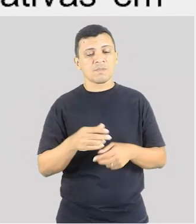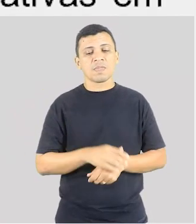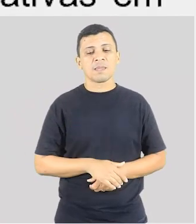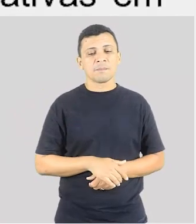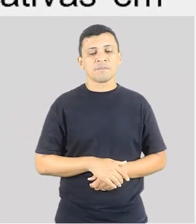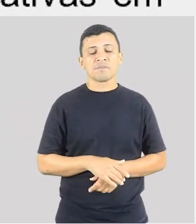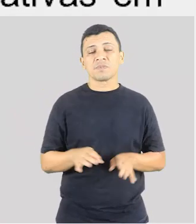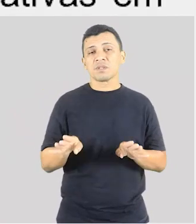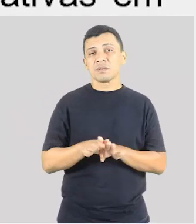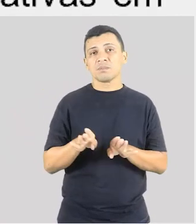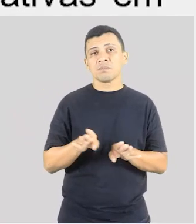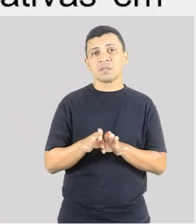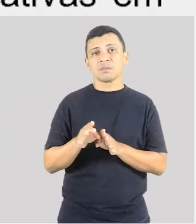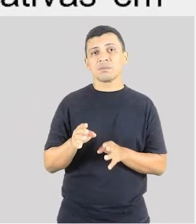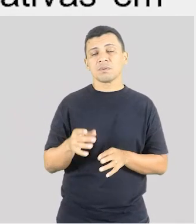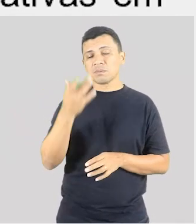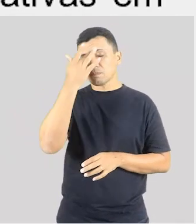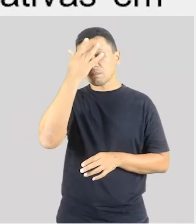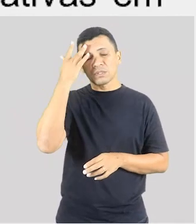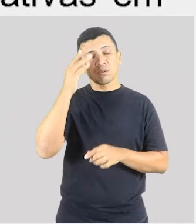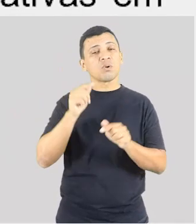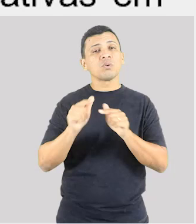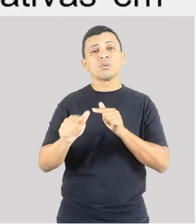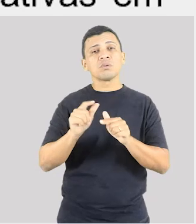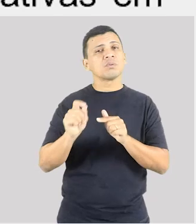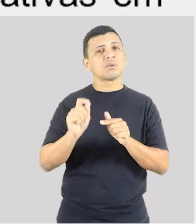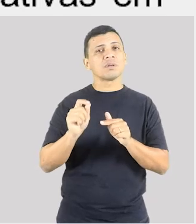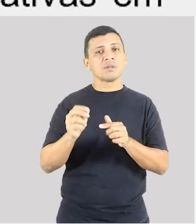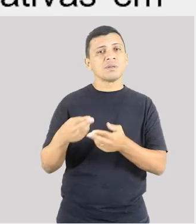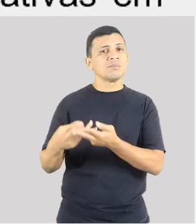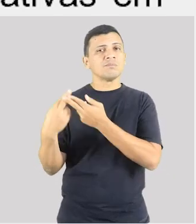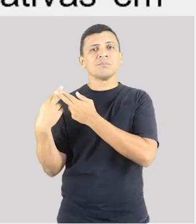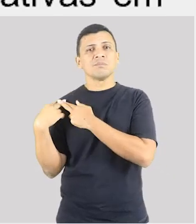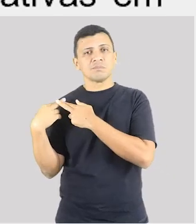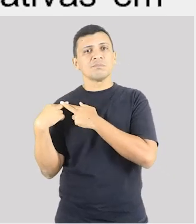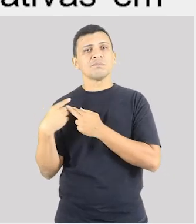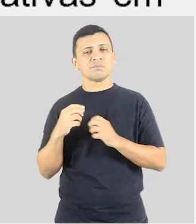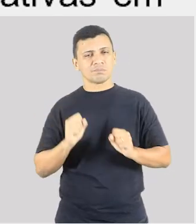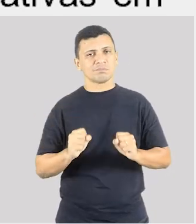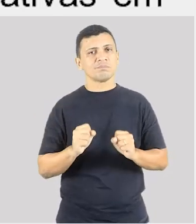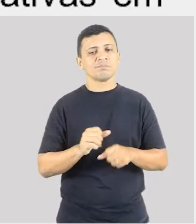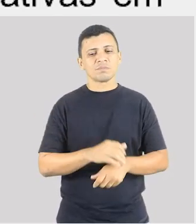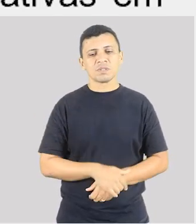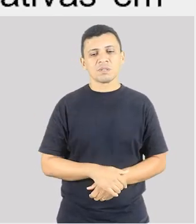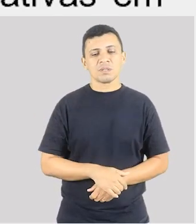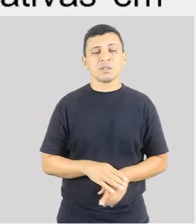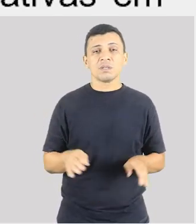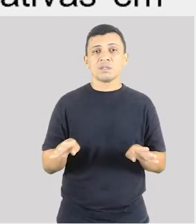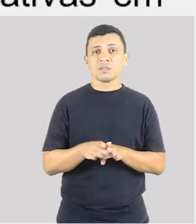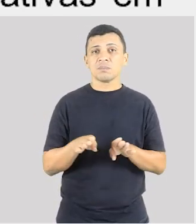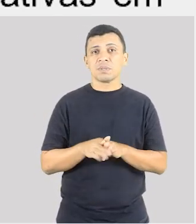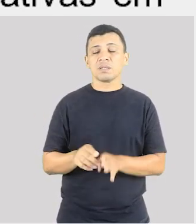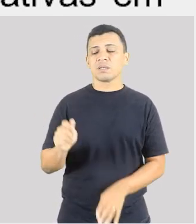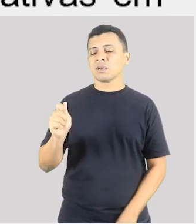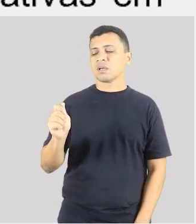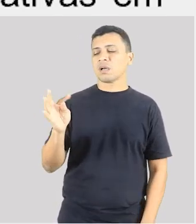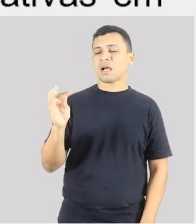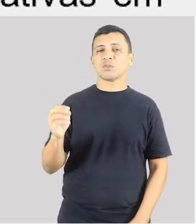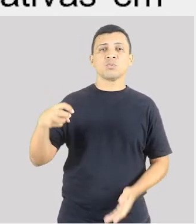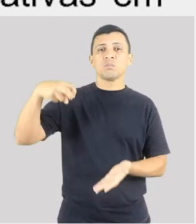sanções disciplinares ou funcionais aplicadas com base no poder disciplinar. E nós temos ainda os atos